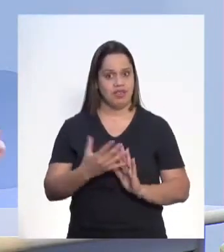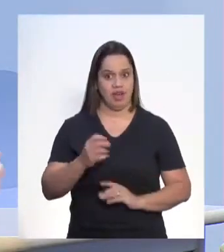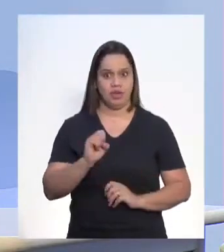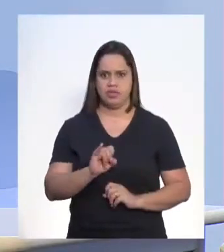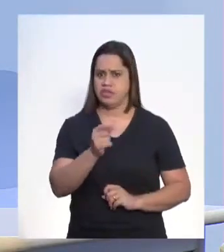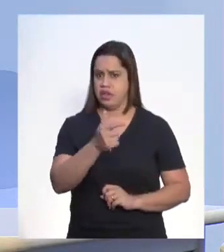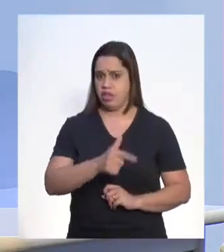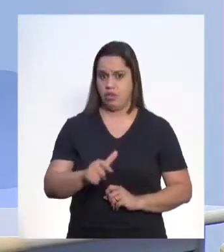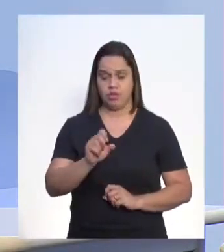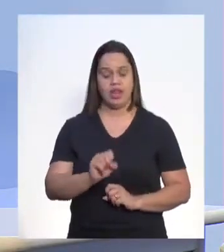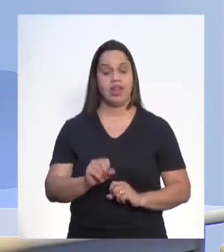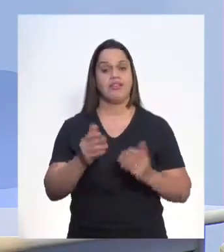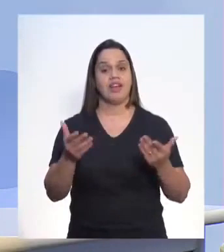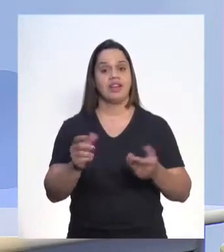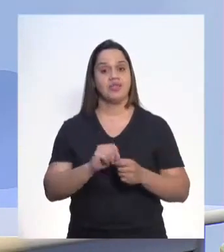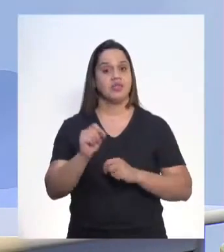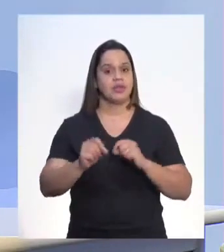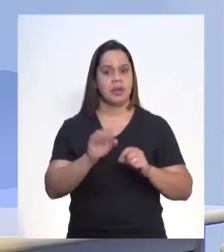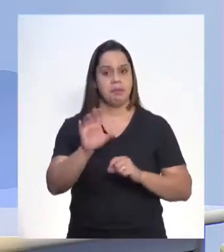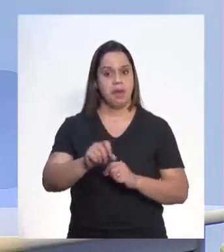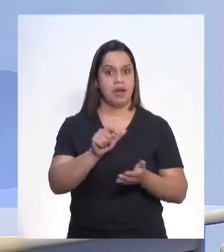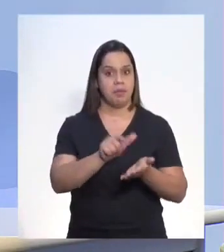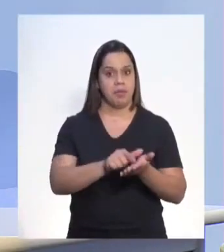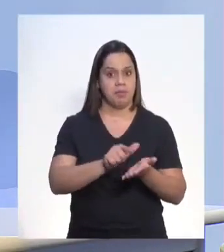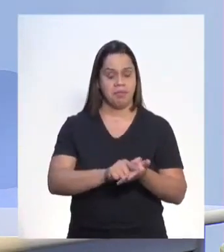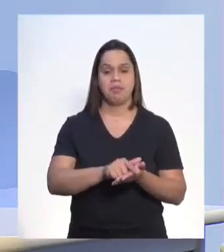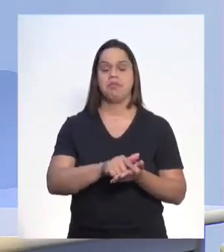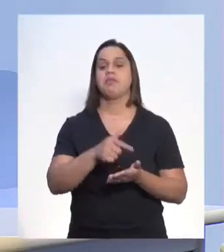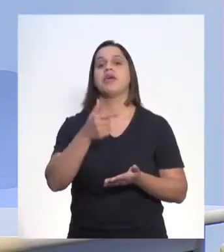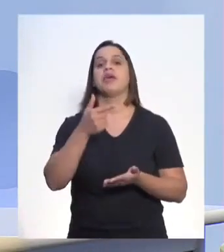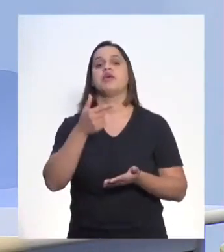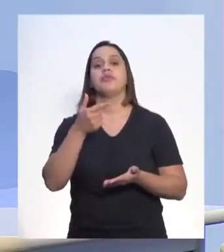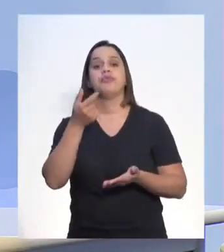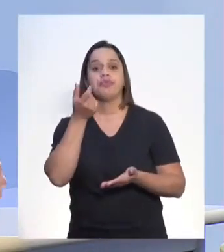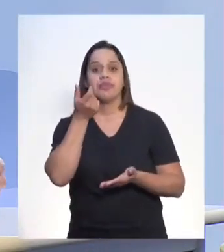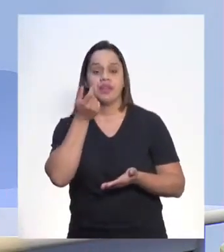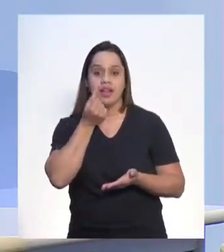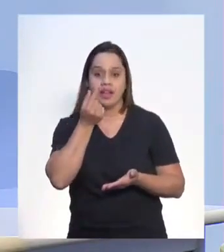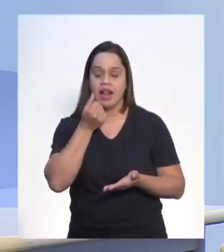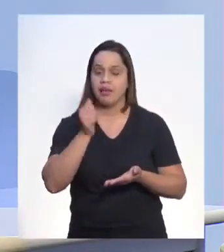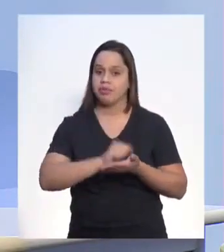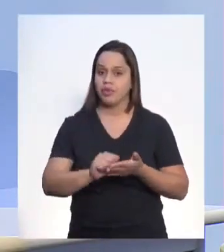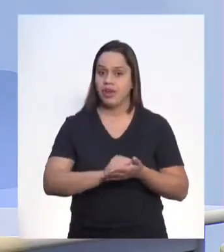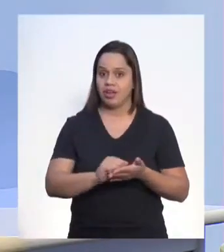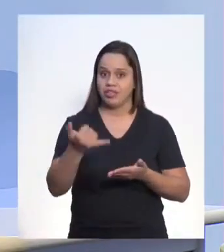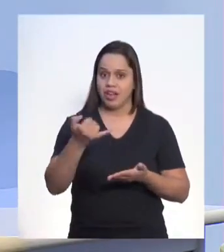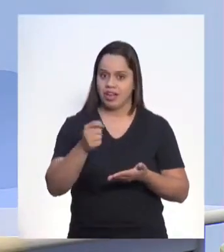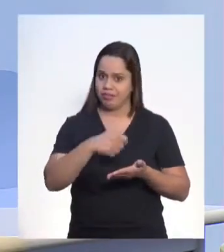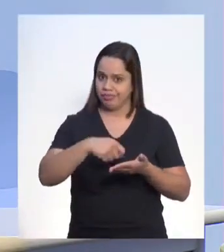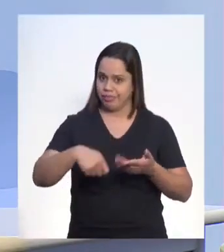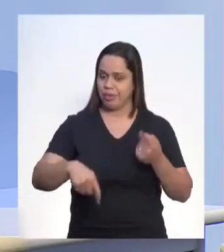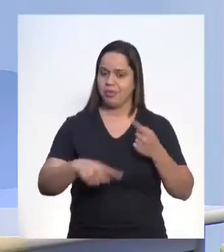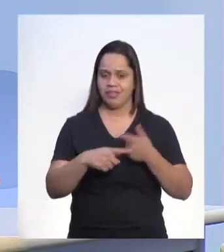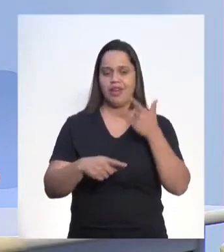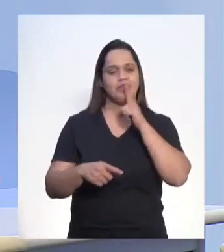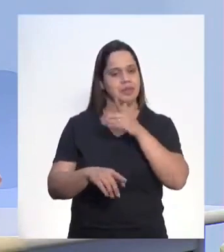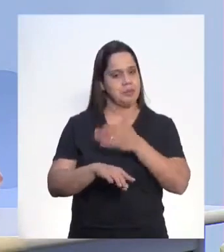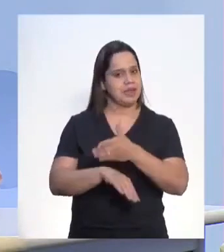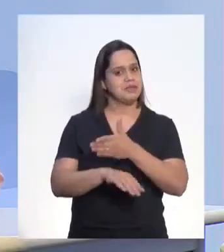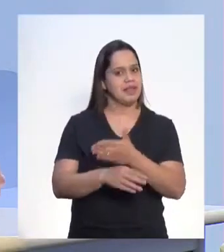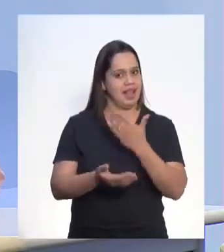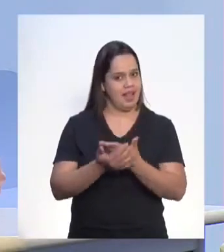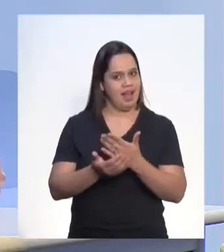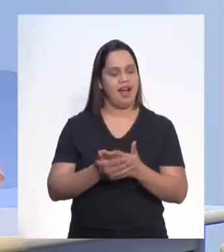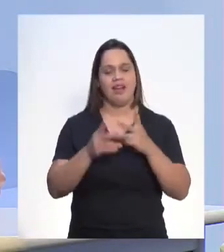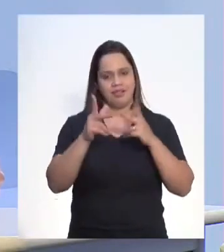não tiver, pegue aí folhas para anotações, lápis, borracha e caneta, que você vai conseguir participar da aula